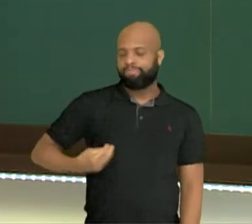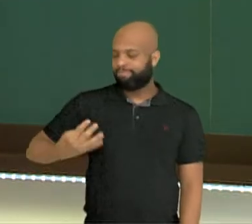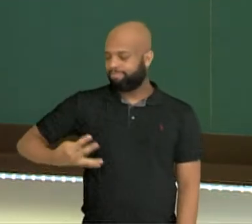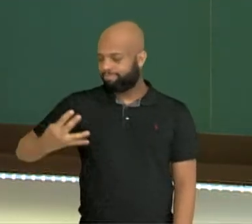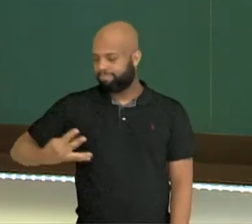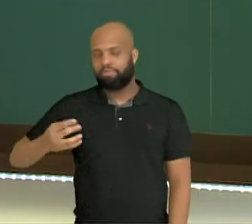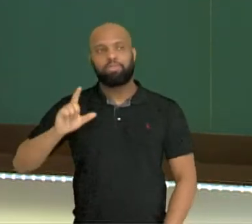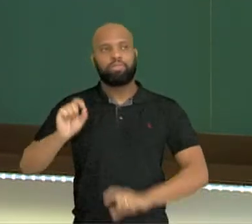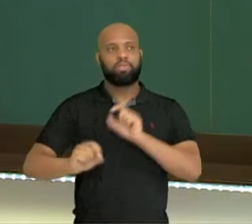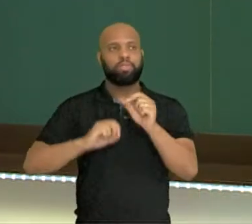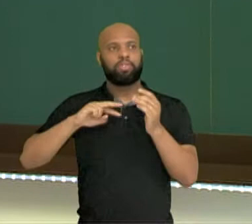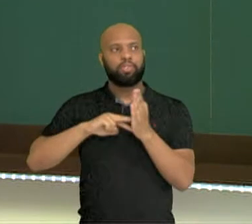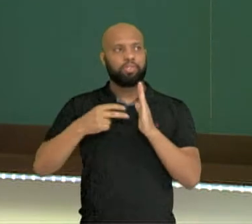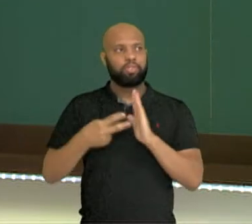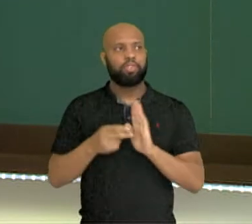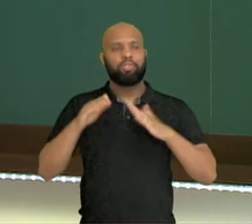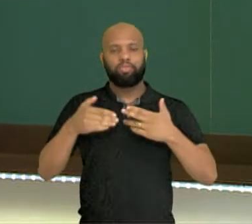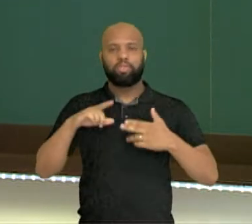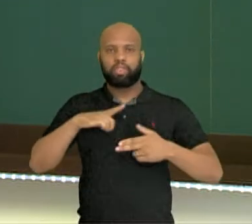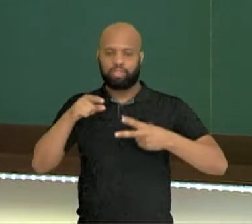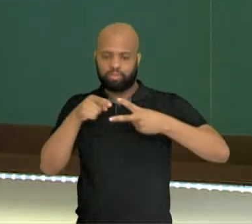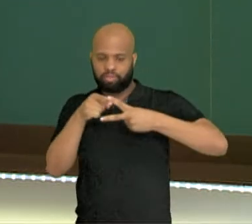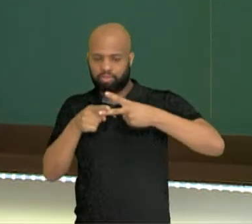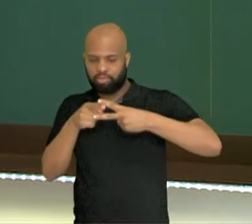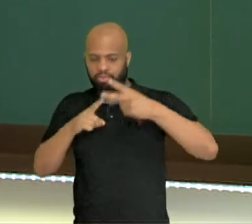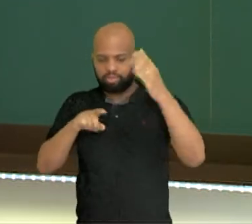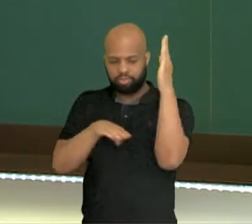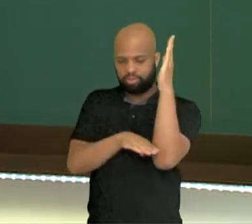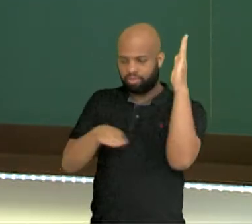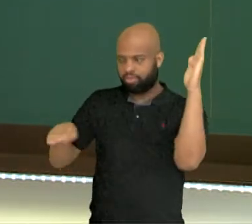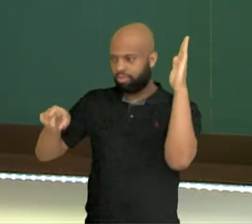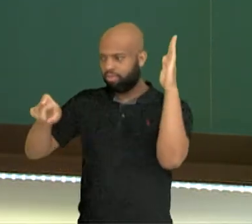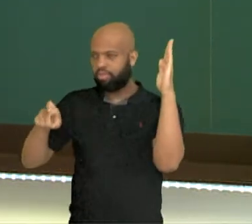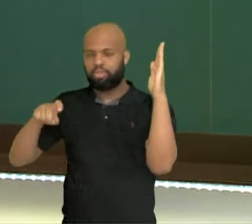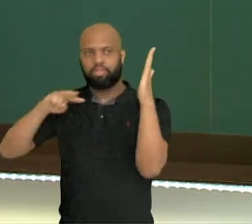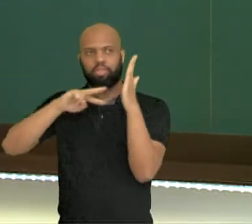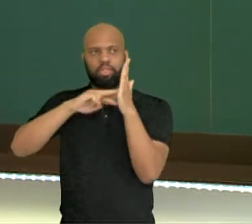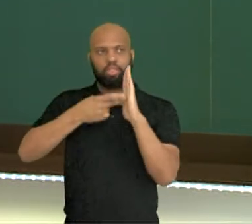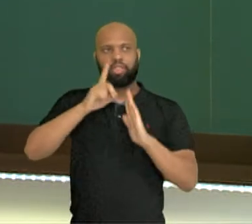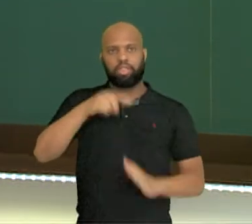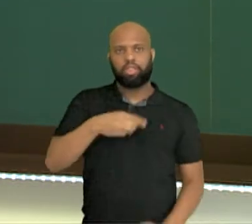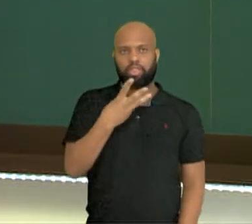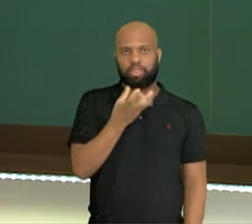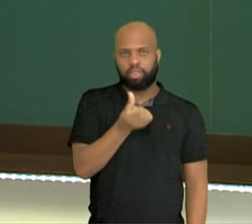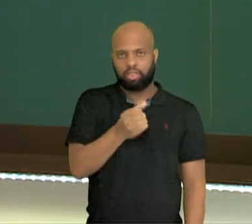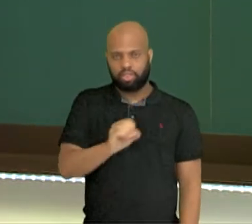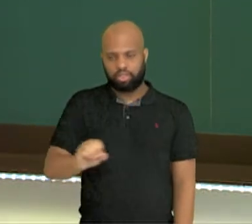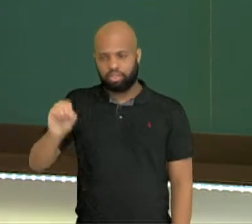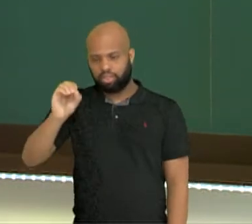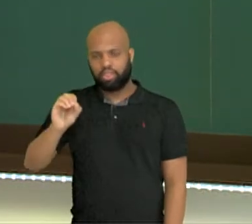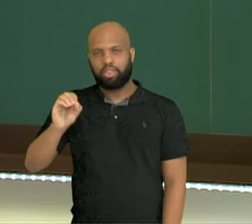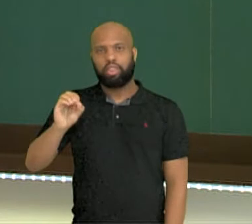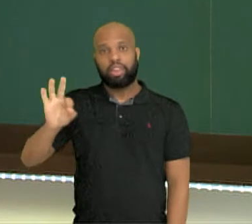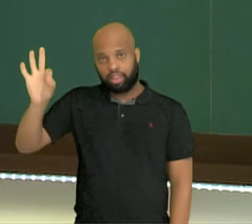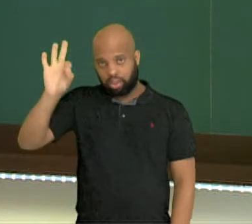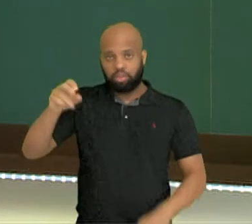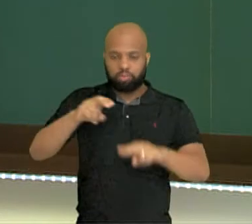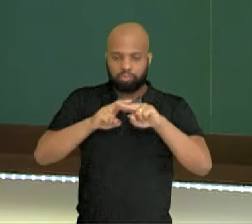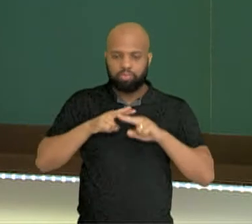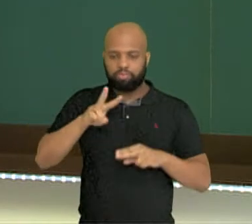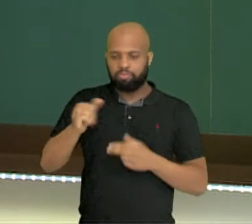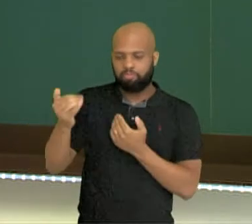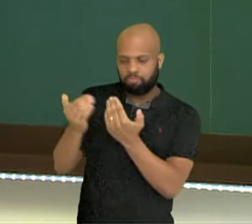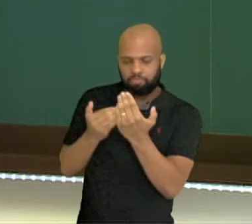lá no quarto quadrante, o ângulo que está sobre o eixo X é o ângulo de 360 graus. Por isso que você vai comparar esse ângulo